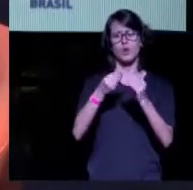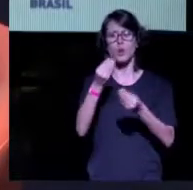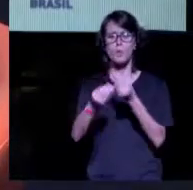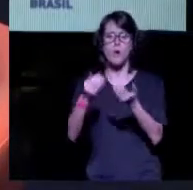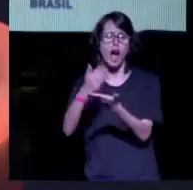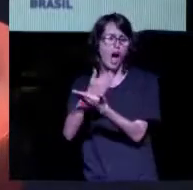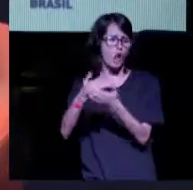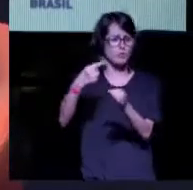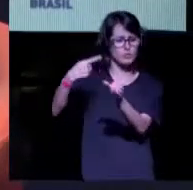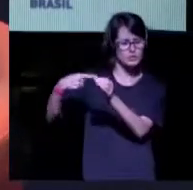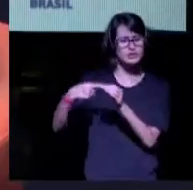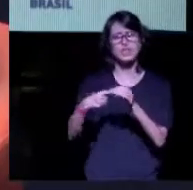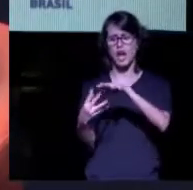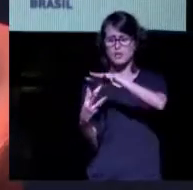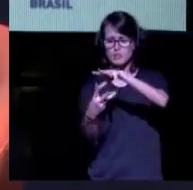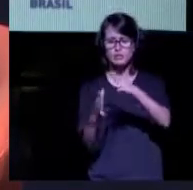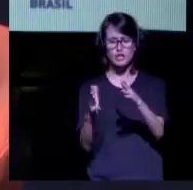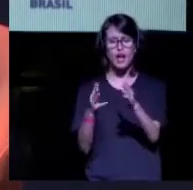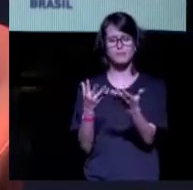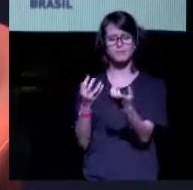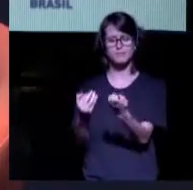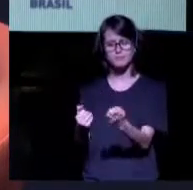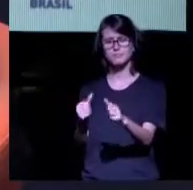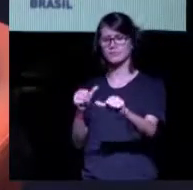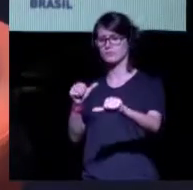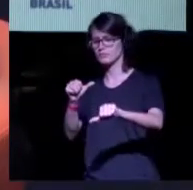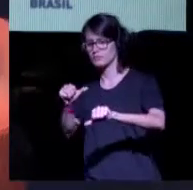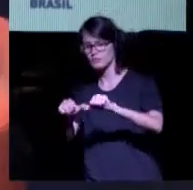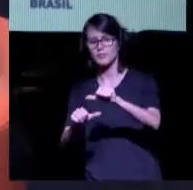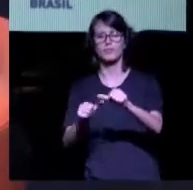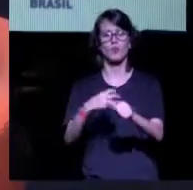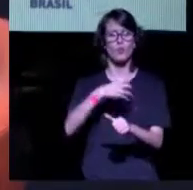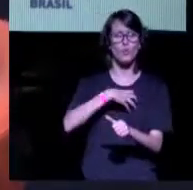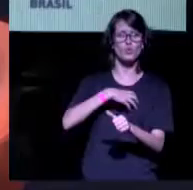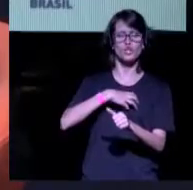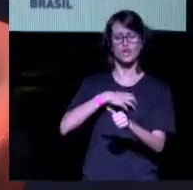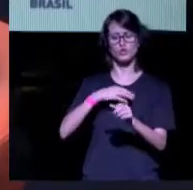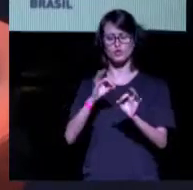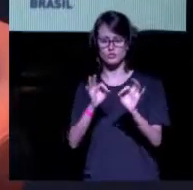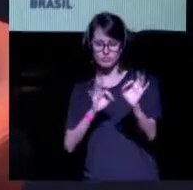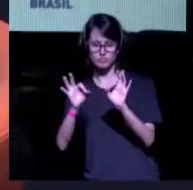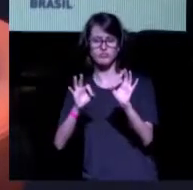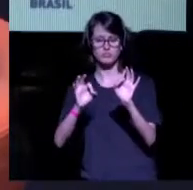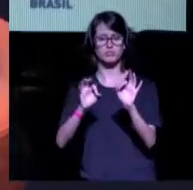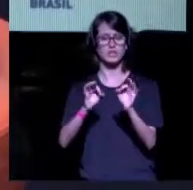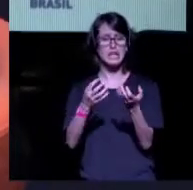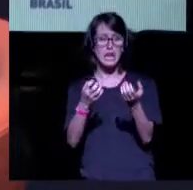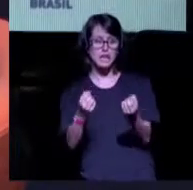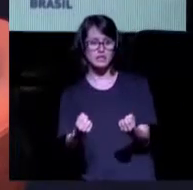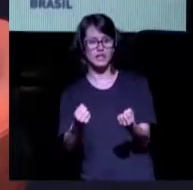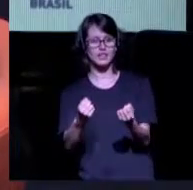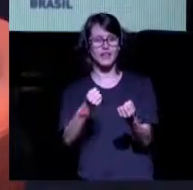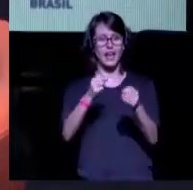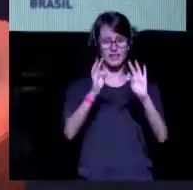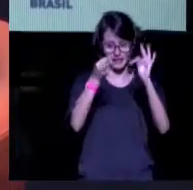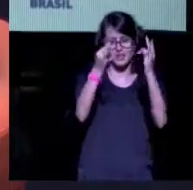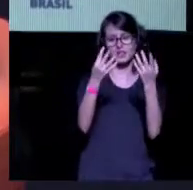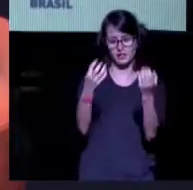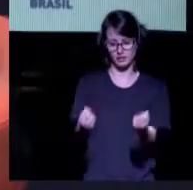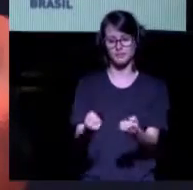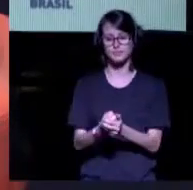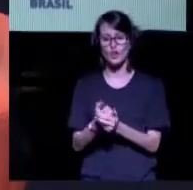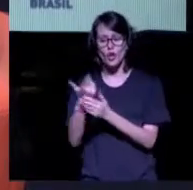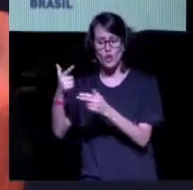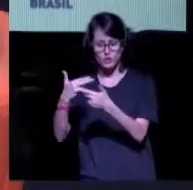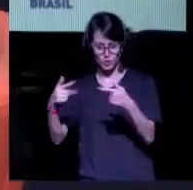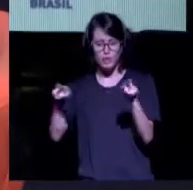maneira de governar e de lidar com elevação e outra coisa positiva em relação não só pra governos locais